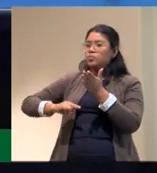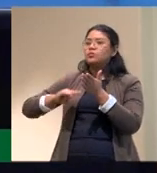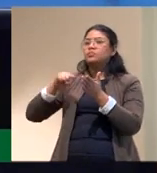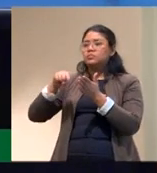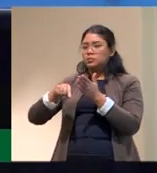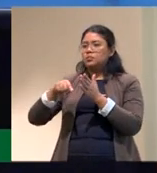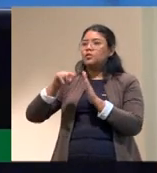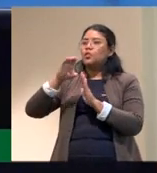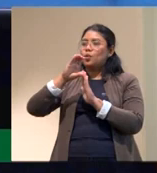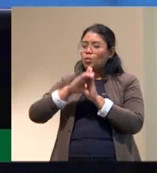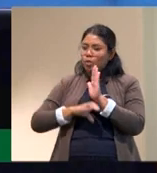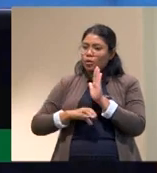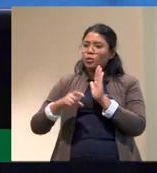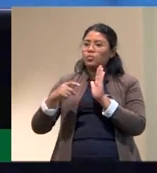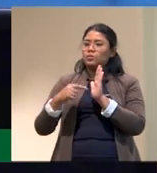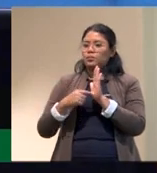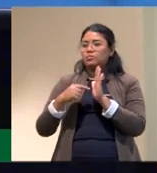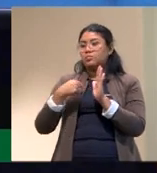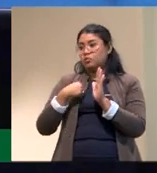curricular,